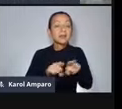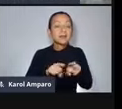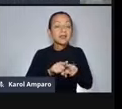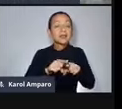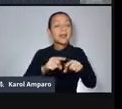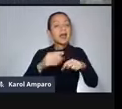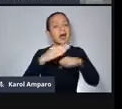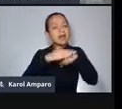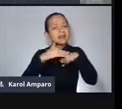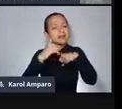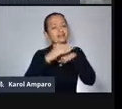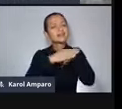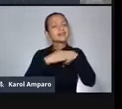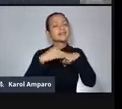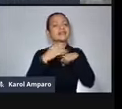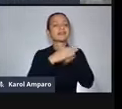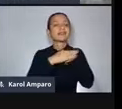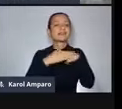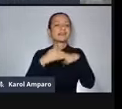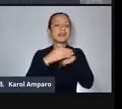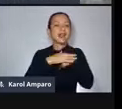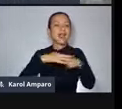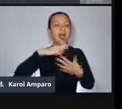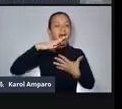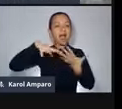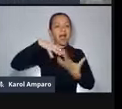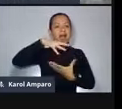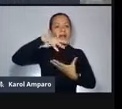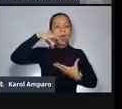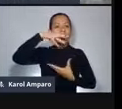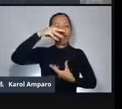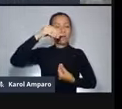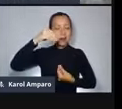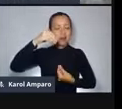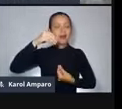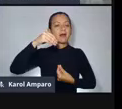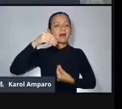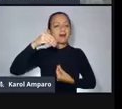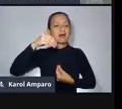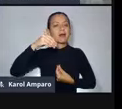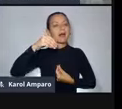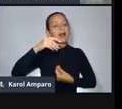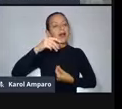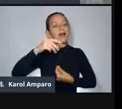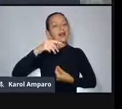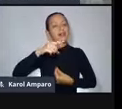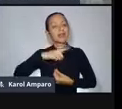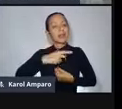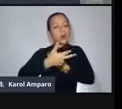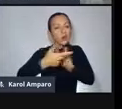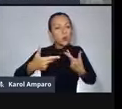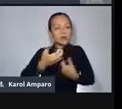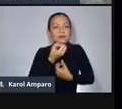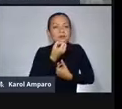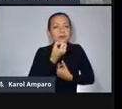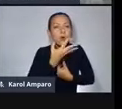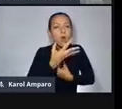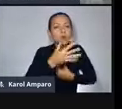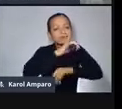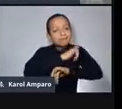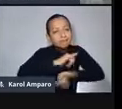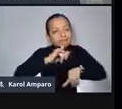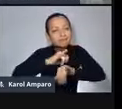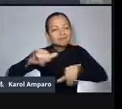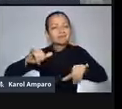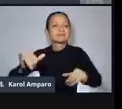tá? A minha alma disseminando tudo aquilo que é legal para melhorar a todos ao meu entorno.